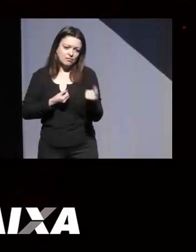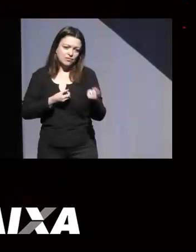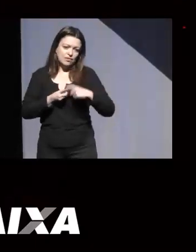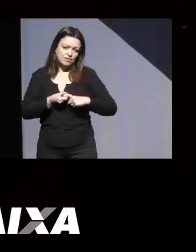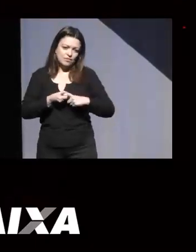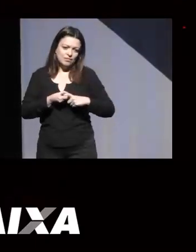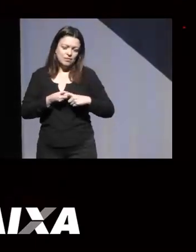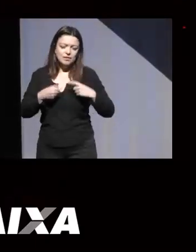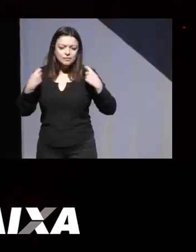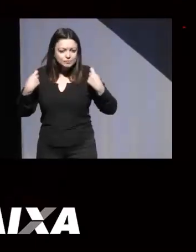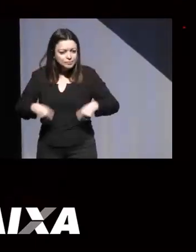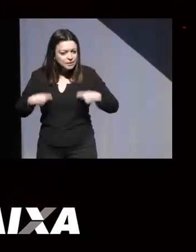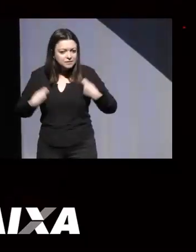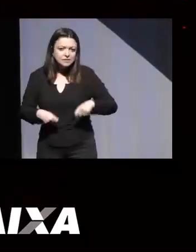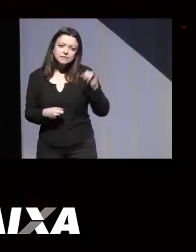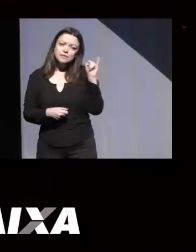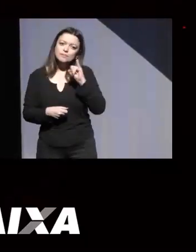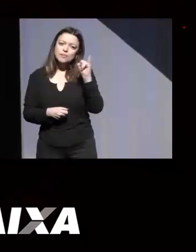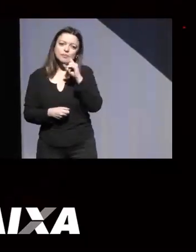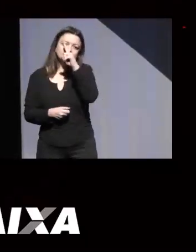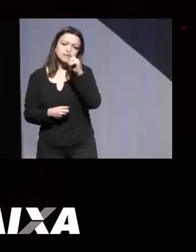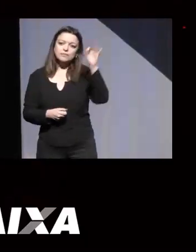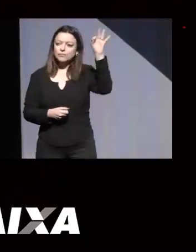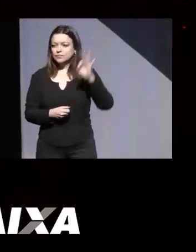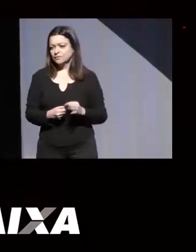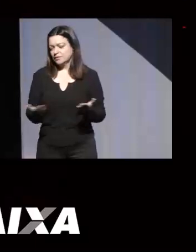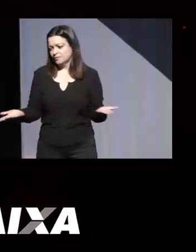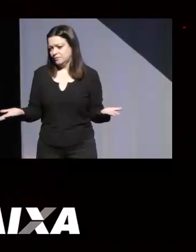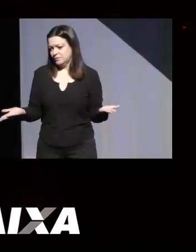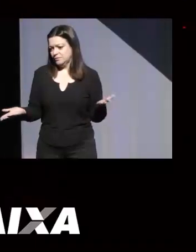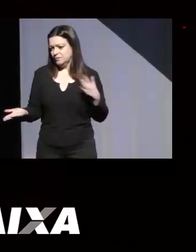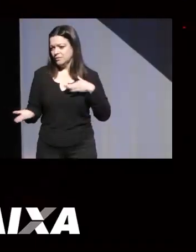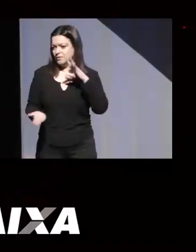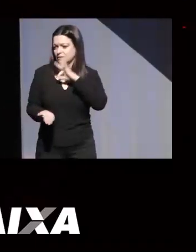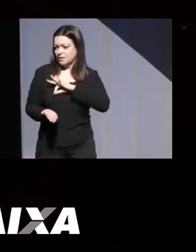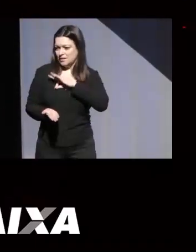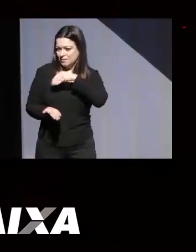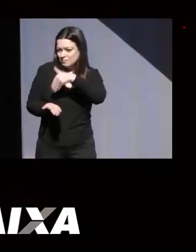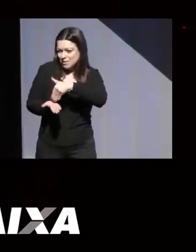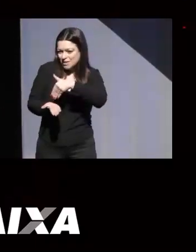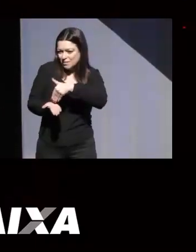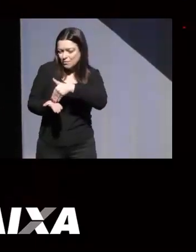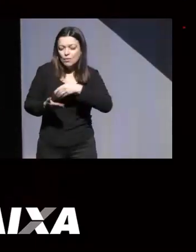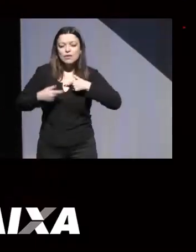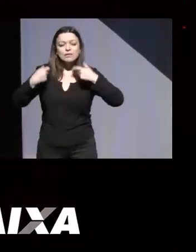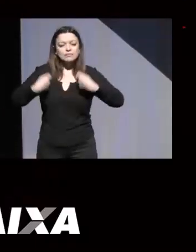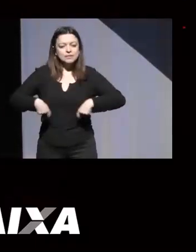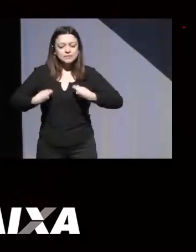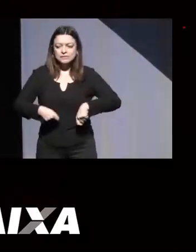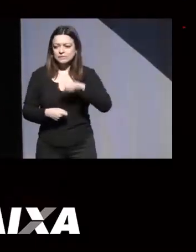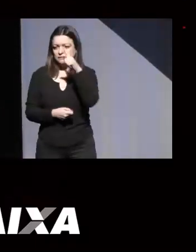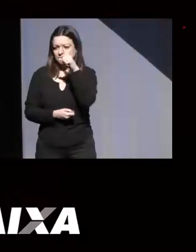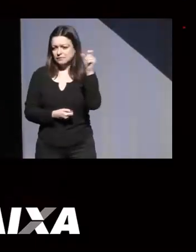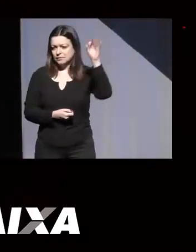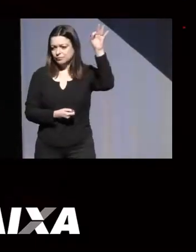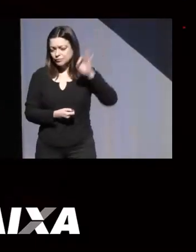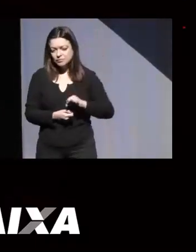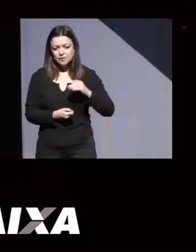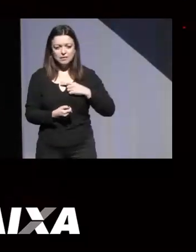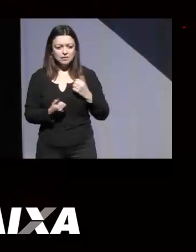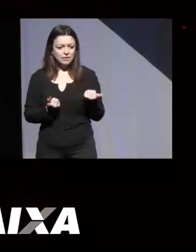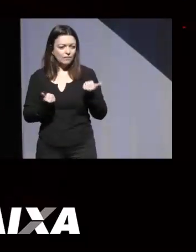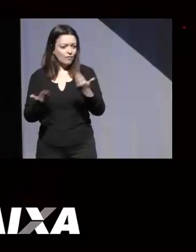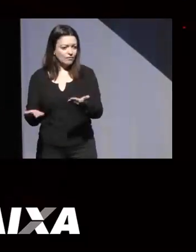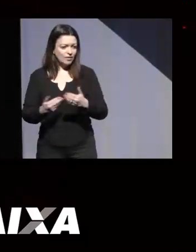que devolver todo o tributo para quem só tem o mínimo existencial, tinha que ser como para o botijão